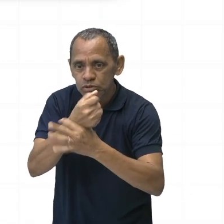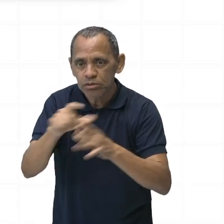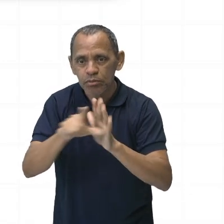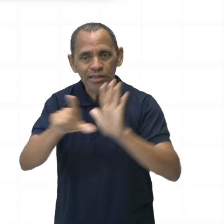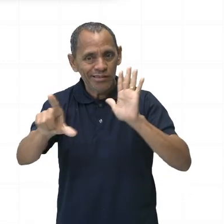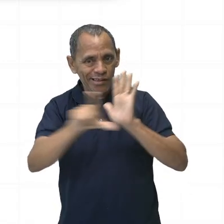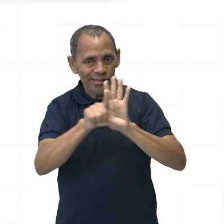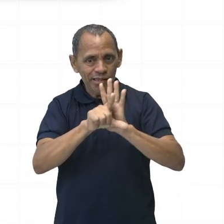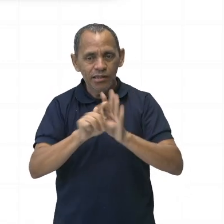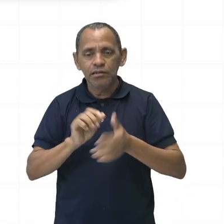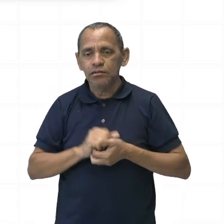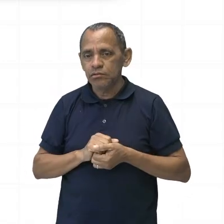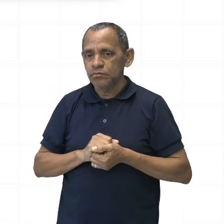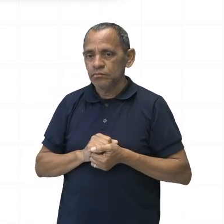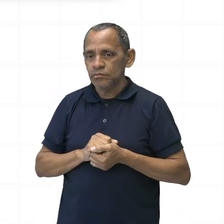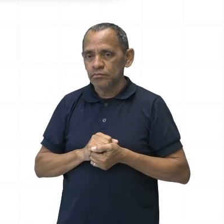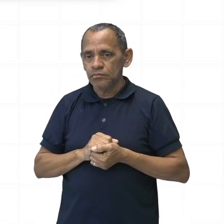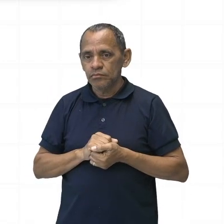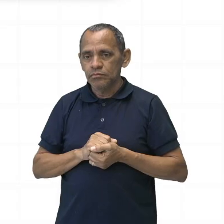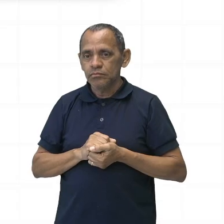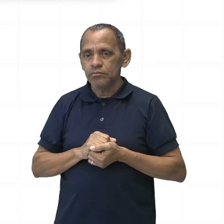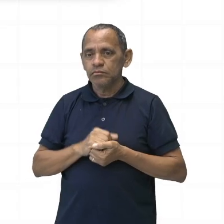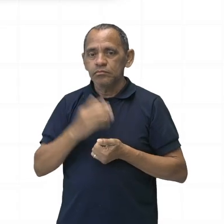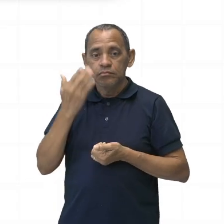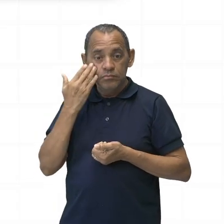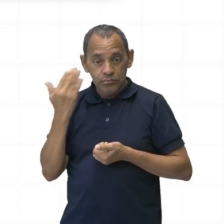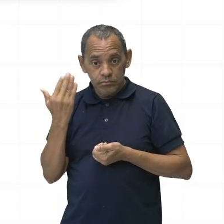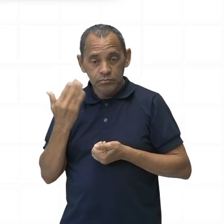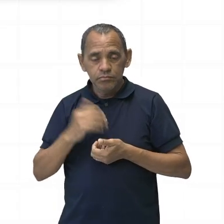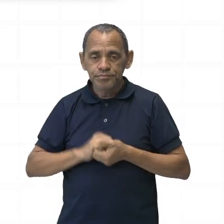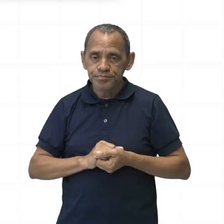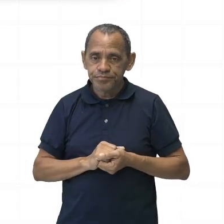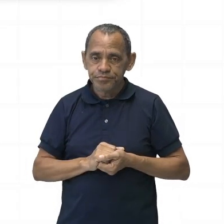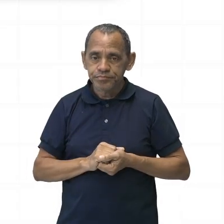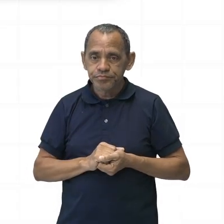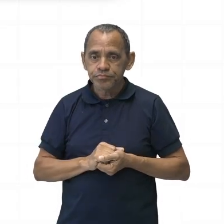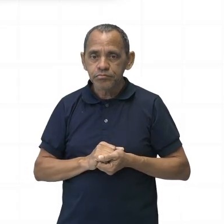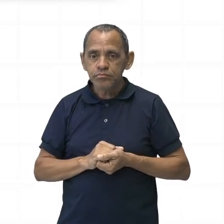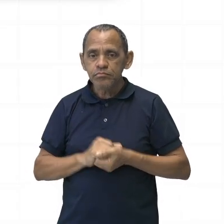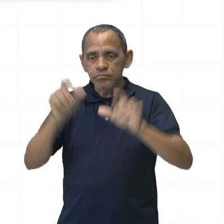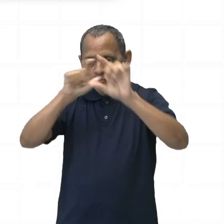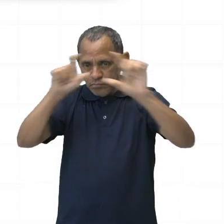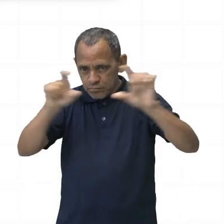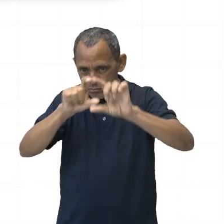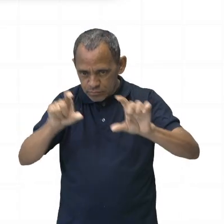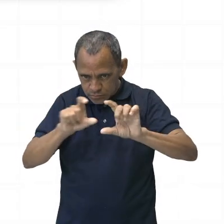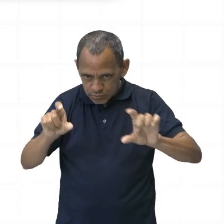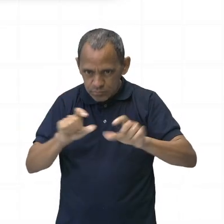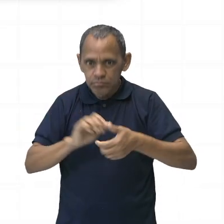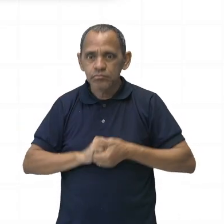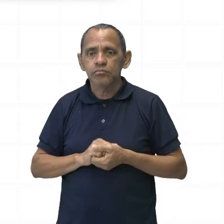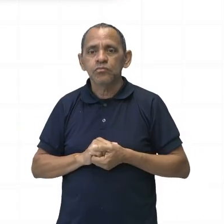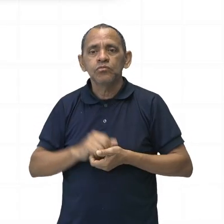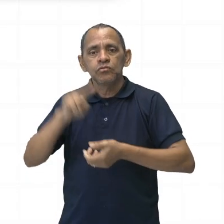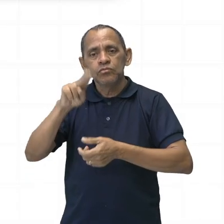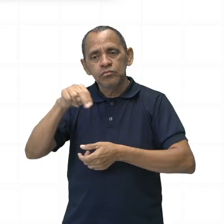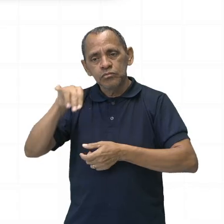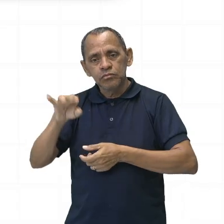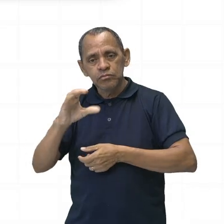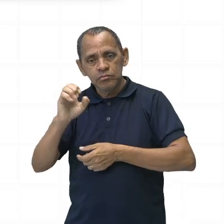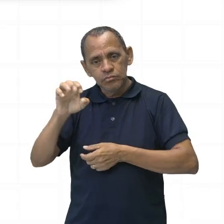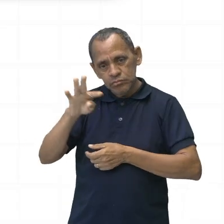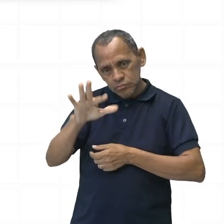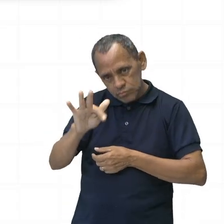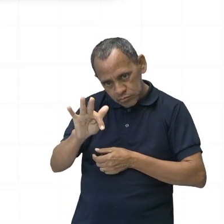aí na Declaração Universal dos Direitos Humanos na Unicef, que foi outorgada em 20 de novembro